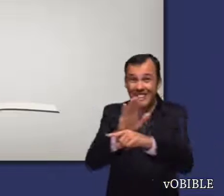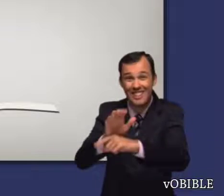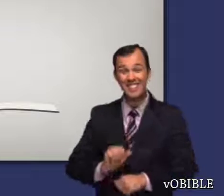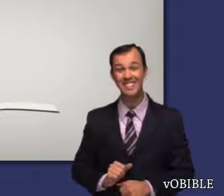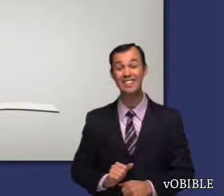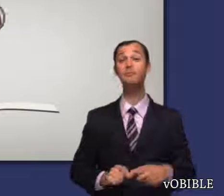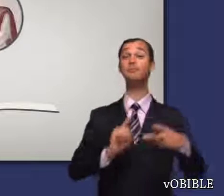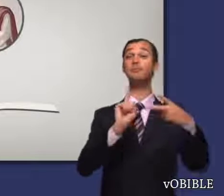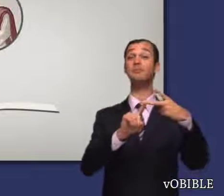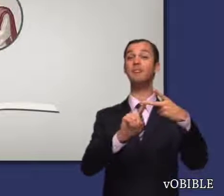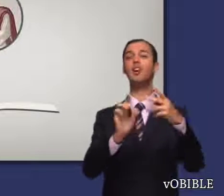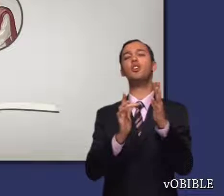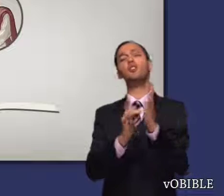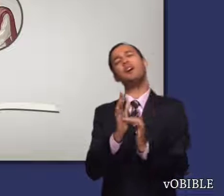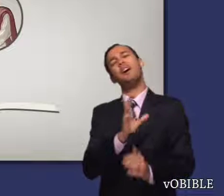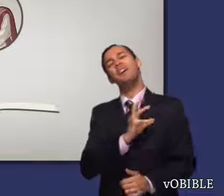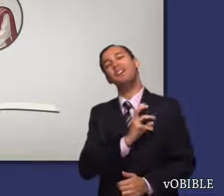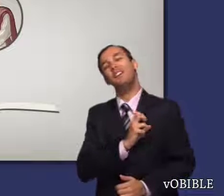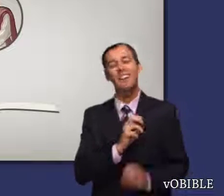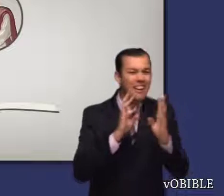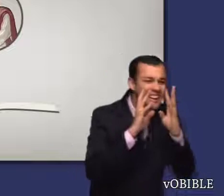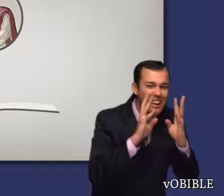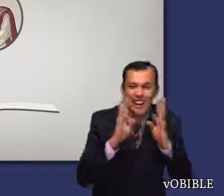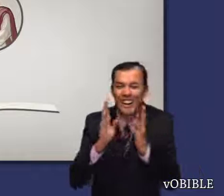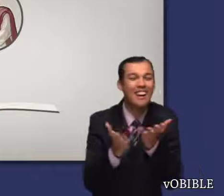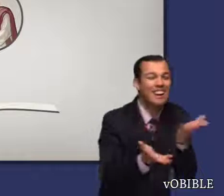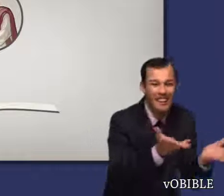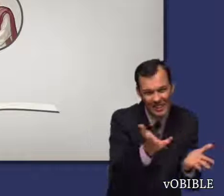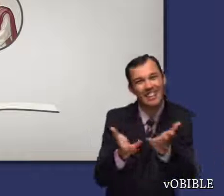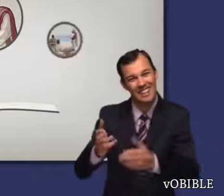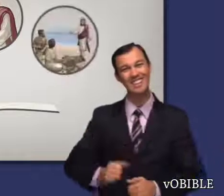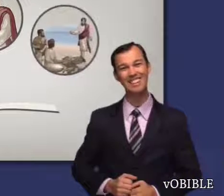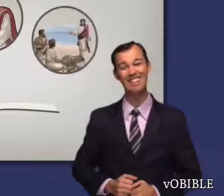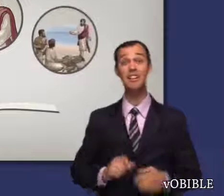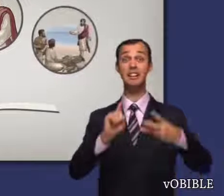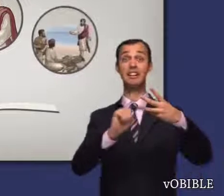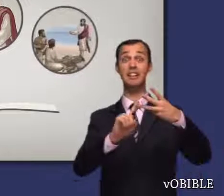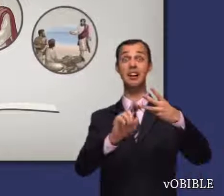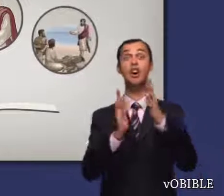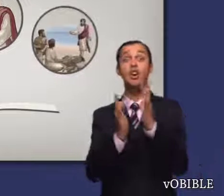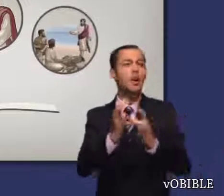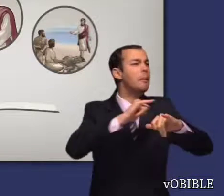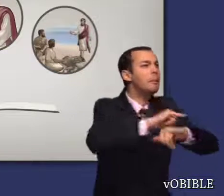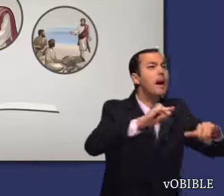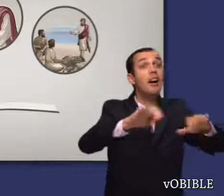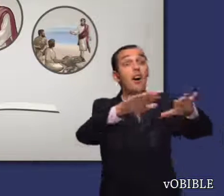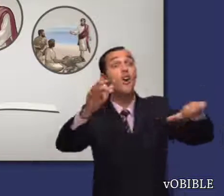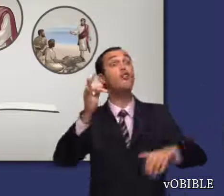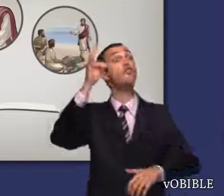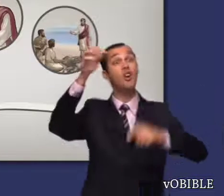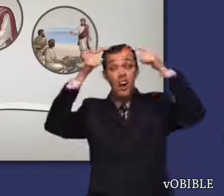natureza, como ele tinha carinho pelas pessoas e se preocupava com elas, e como ele foi zeloso em cumprir a vontade do seu